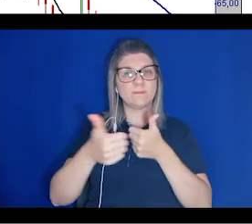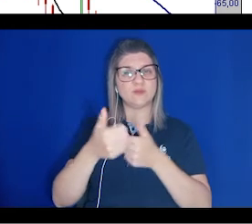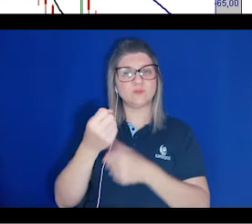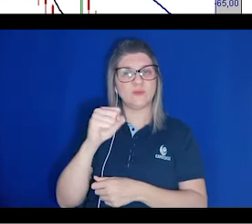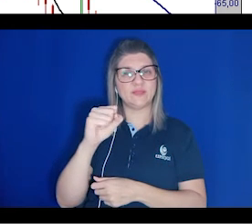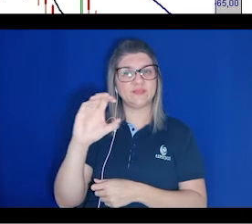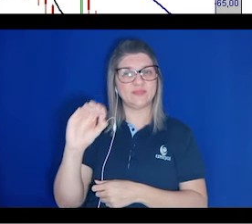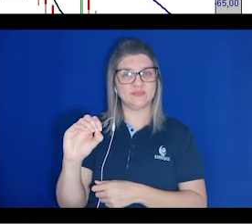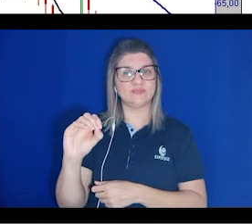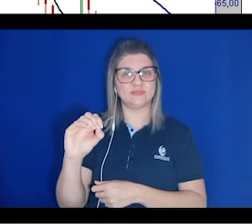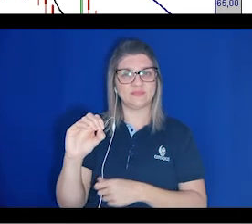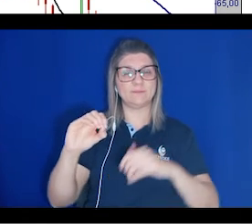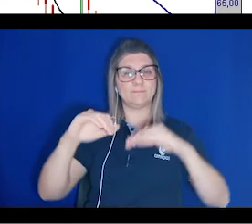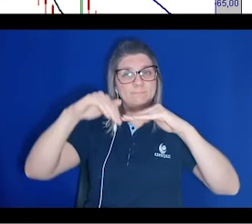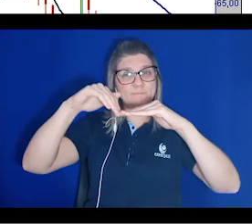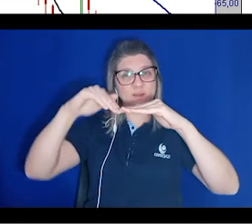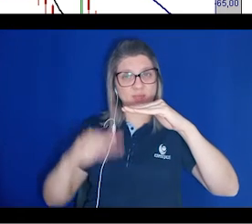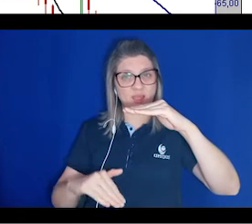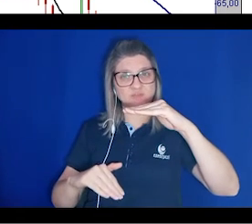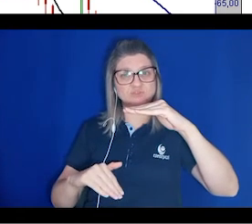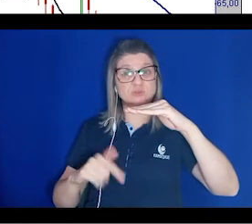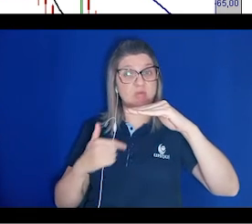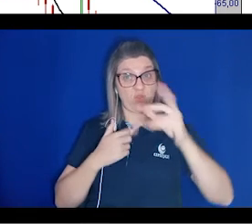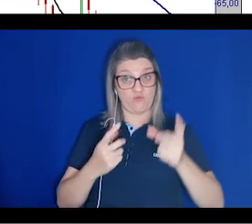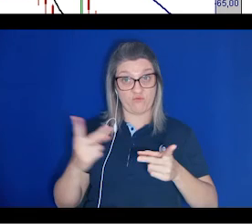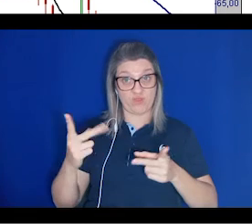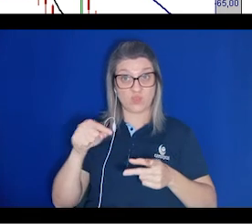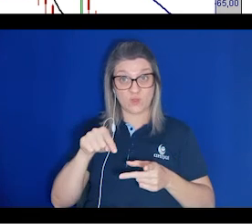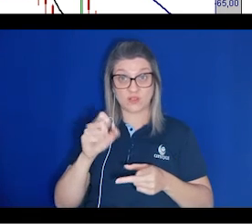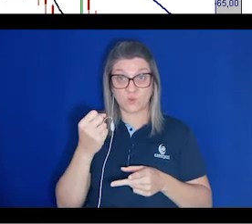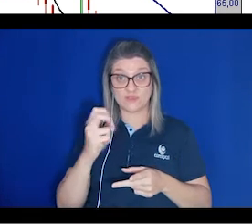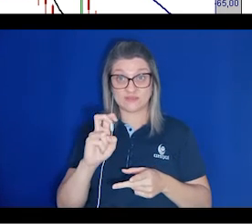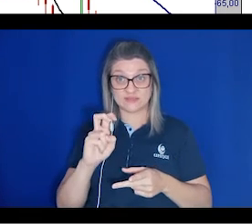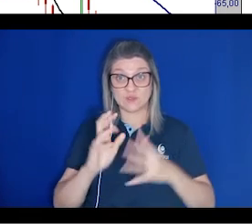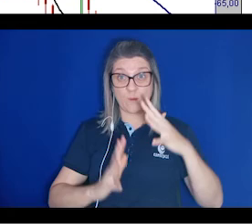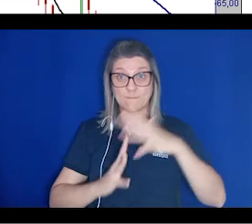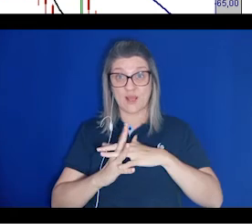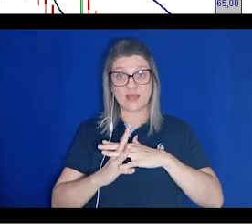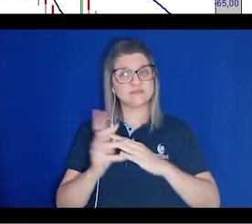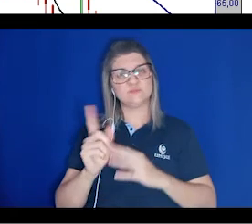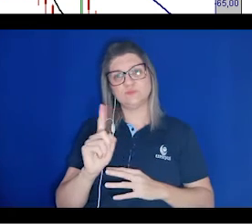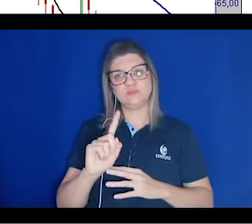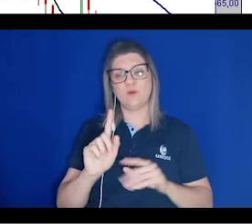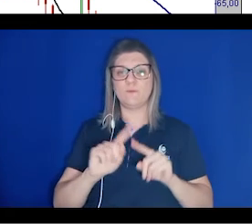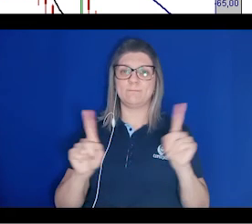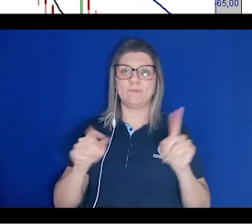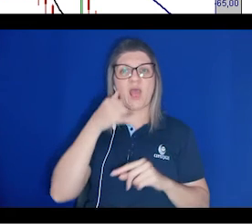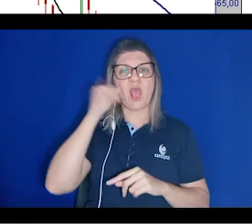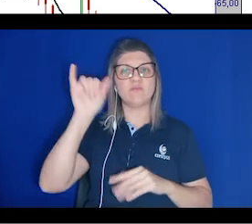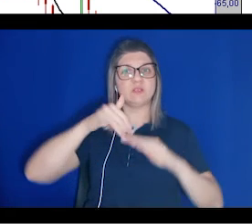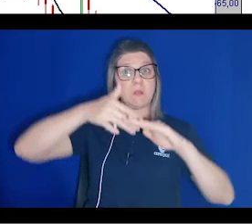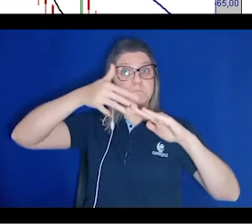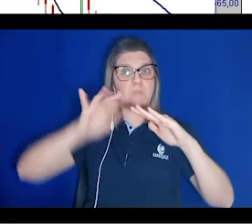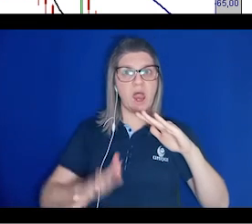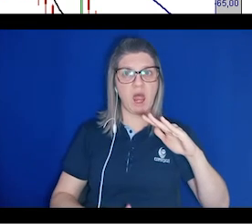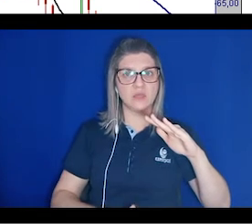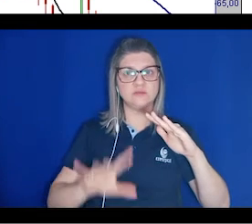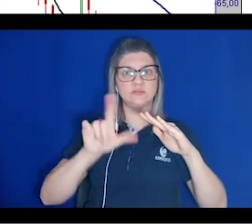baixo. Observem que eu não vendo lá nos 85, que é o máximo, mas pelo menos eu não pego toda aquela queda que ocorre